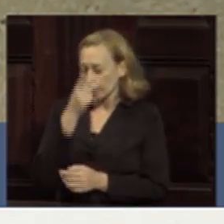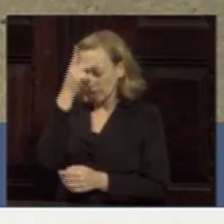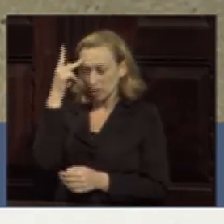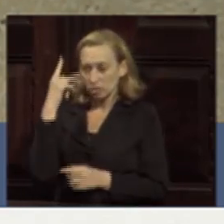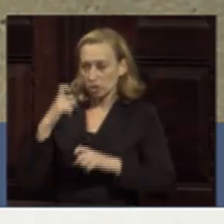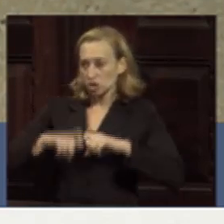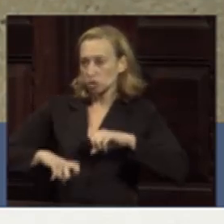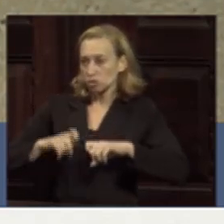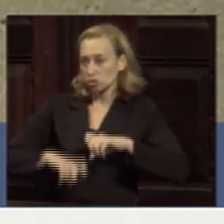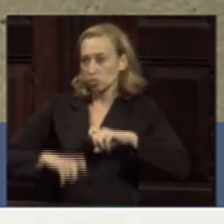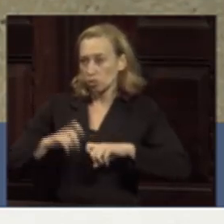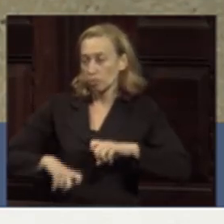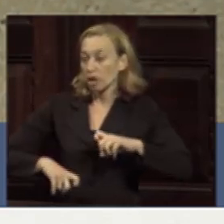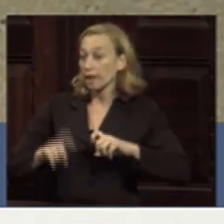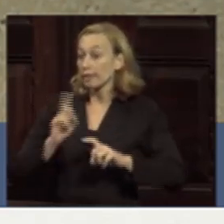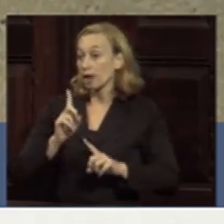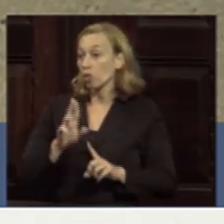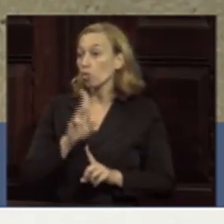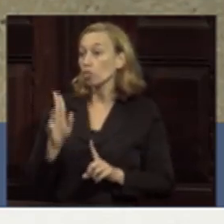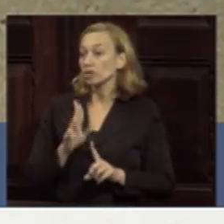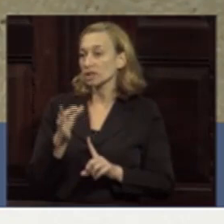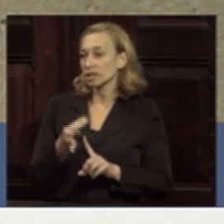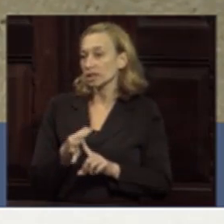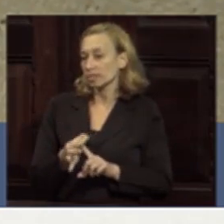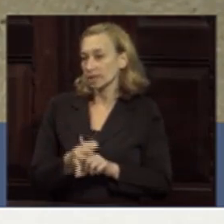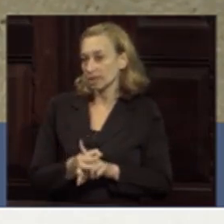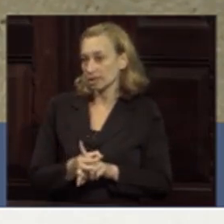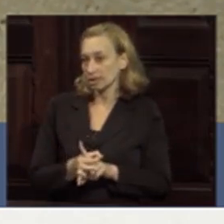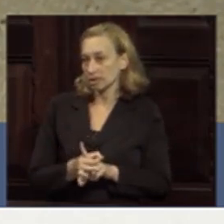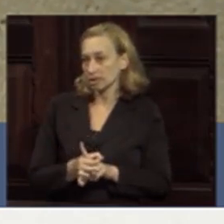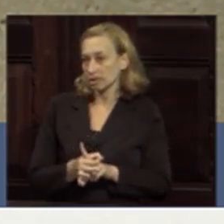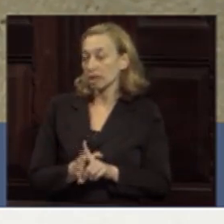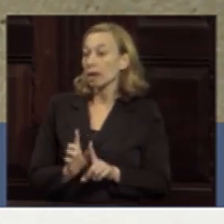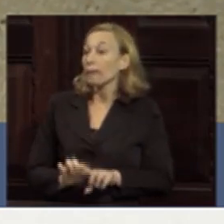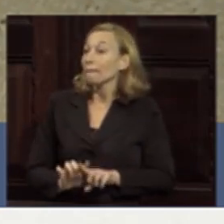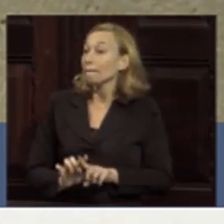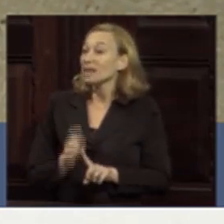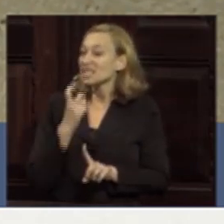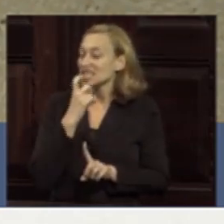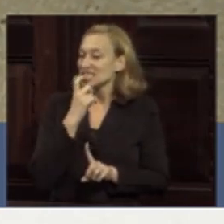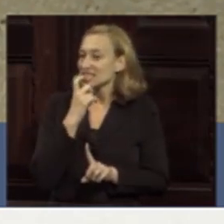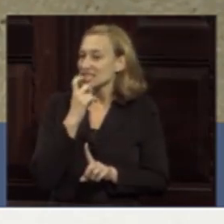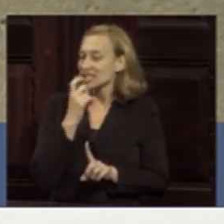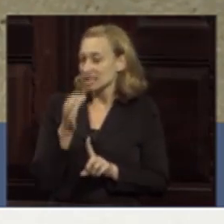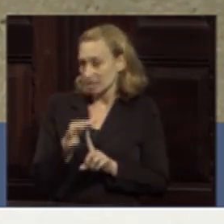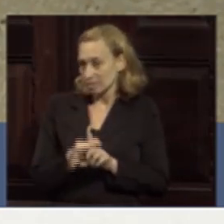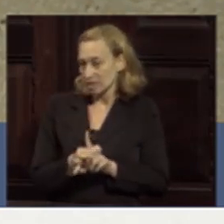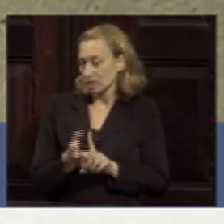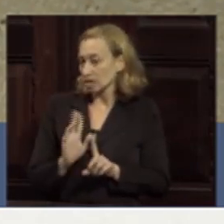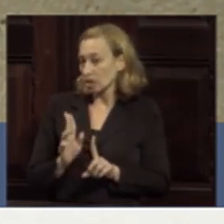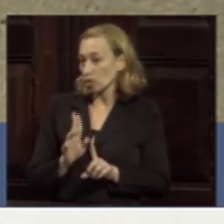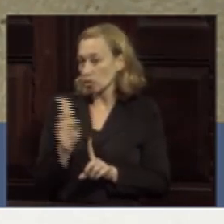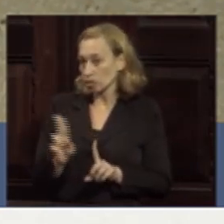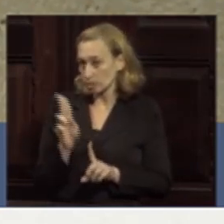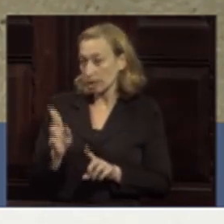dele. Mas nesse caso, segundo jurisprudência do STJ,